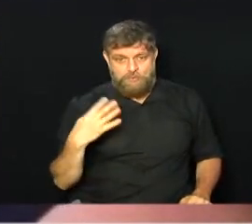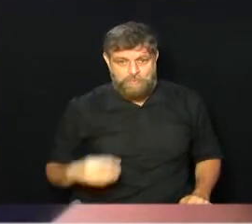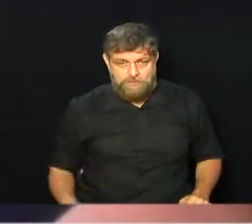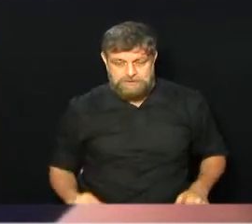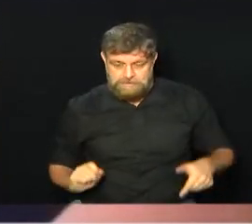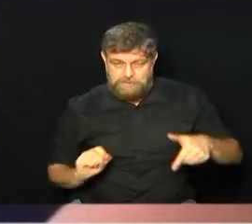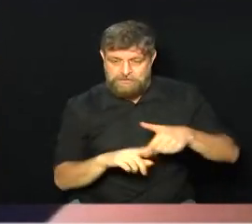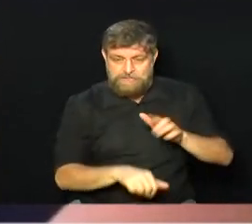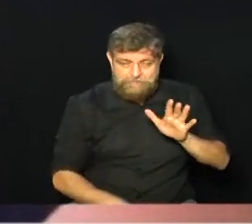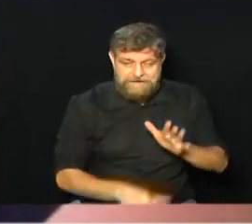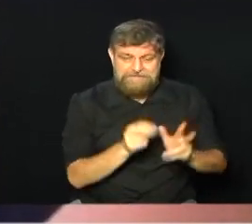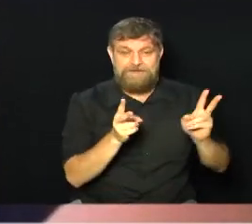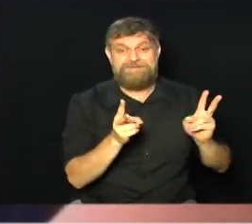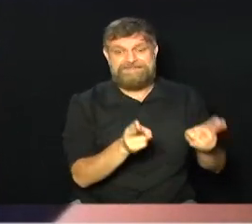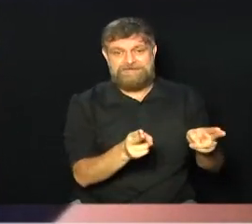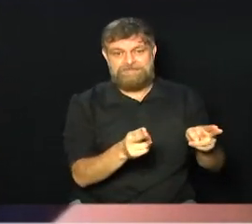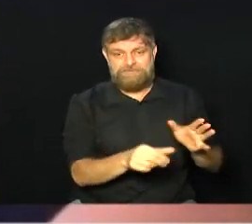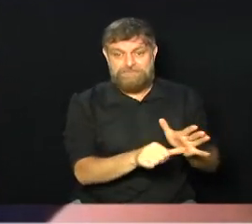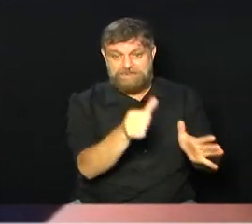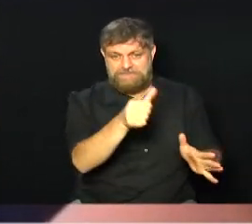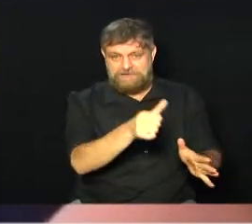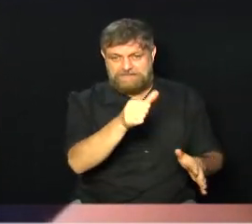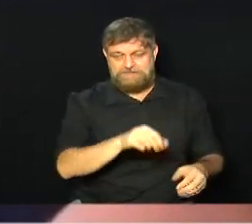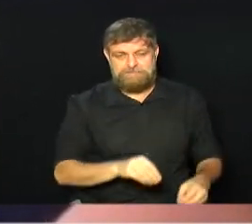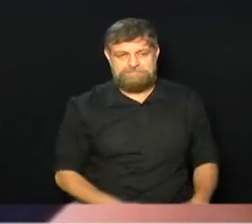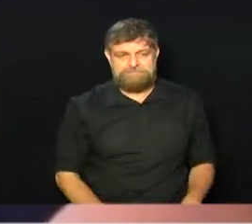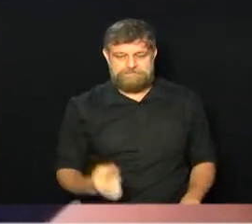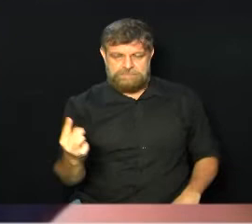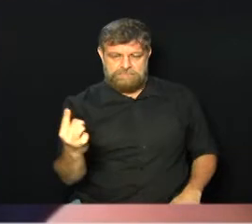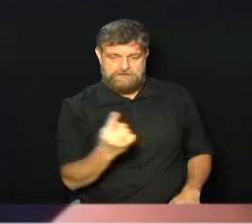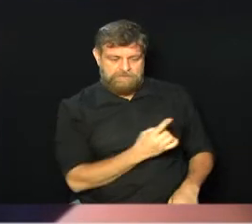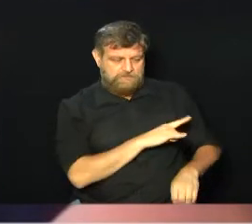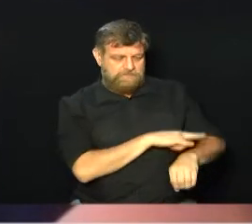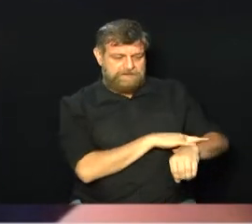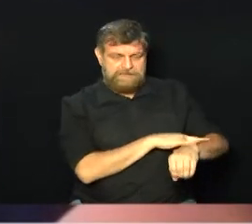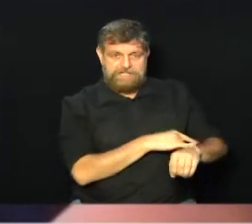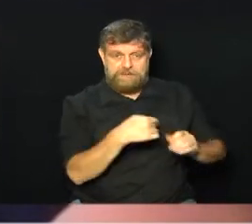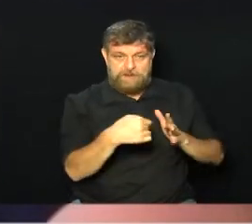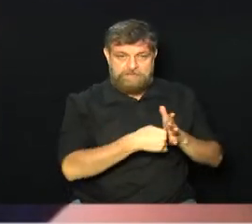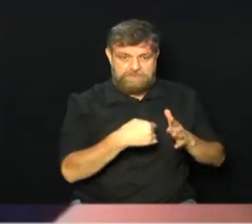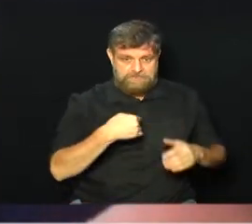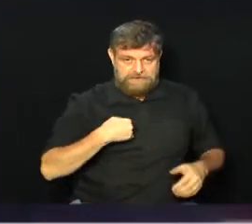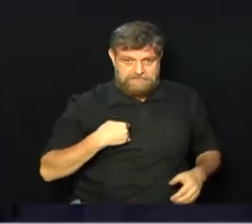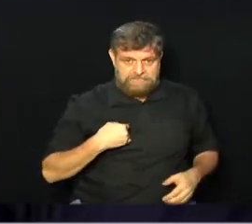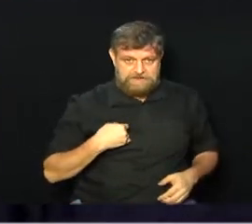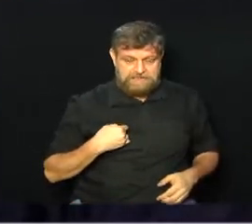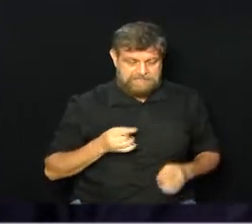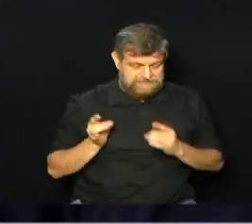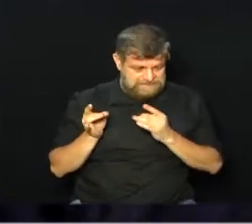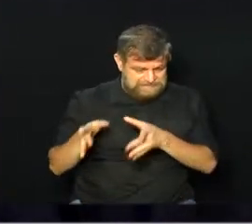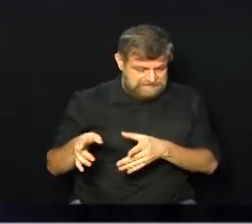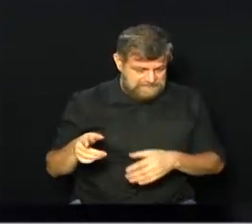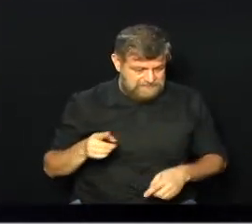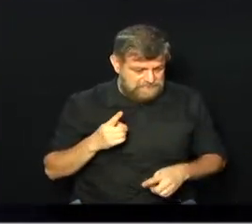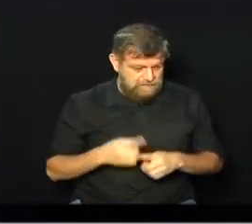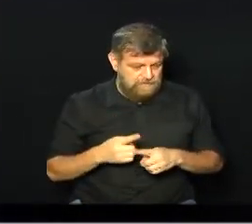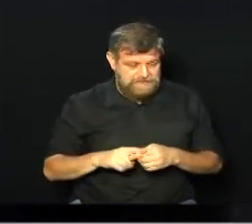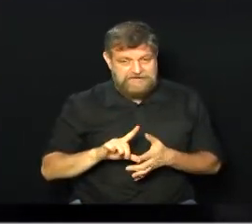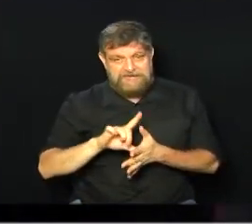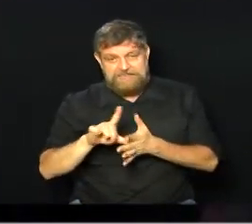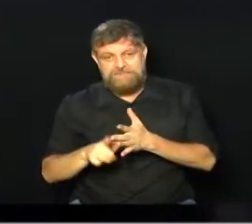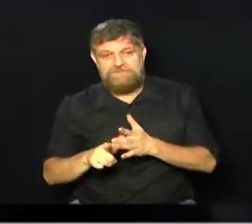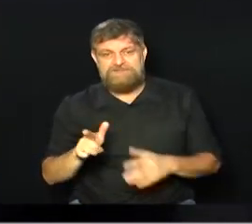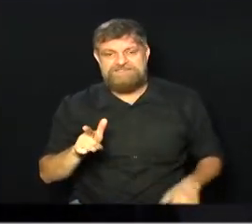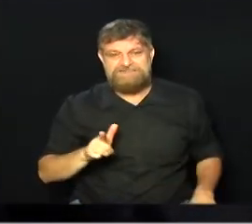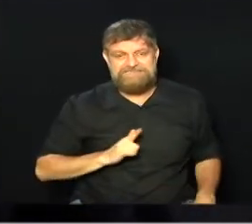fiz 4 gols no primeiro tempo. E fui para o vestiário e o treinador perguntou: quer sair? Porque o próximo jogo era